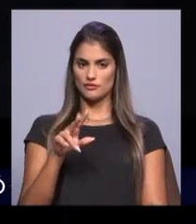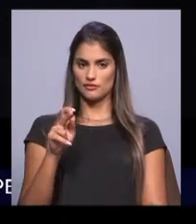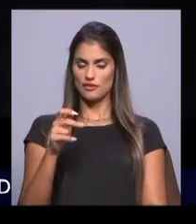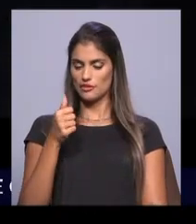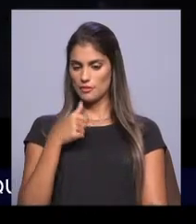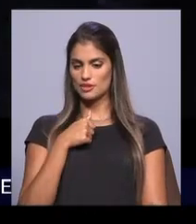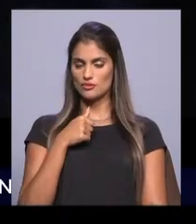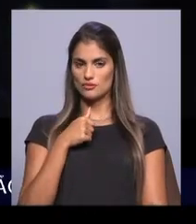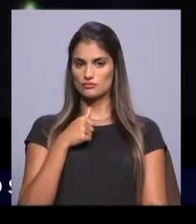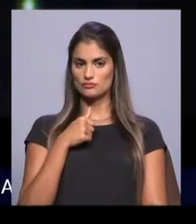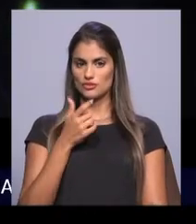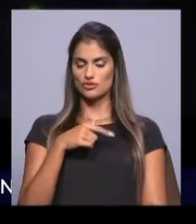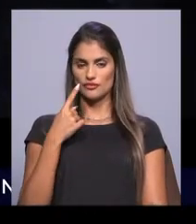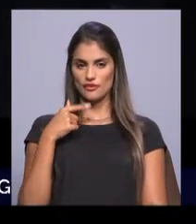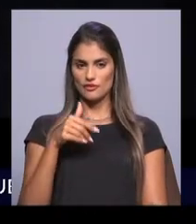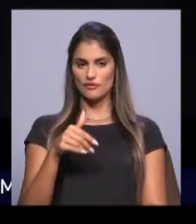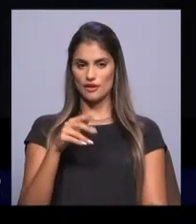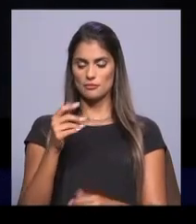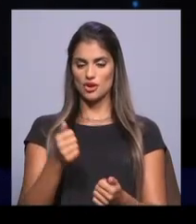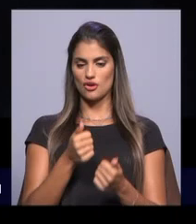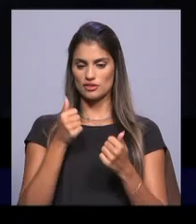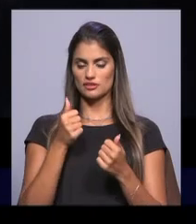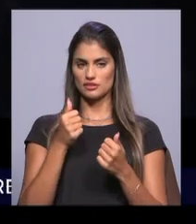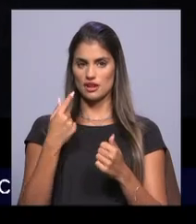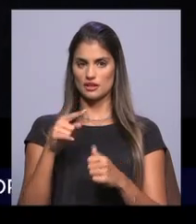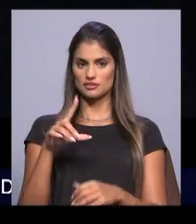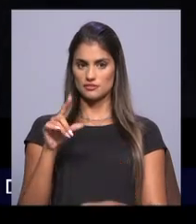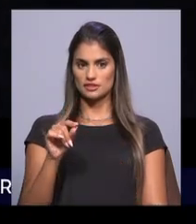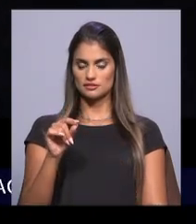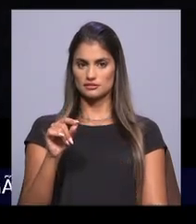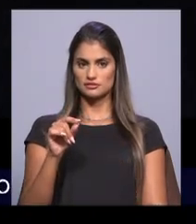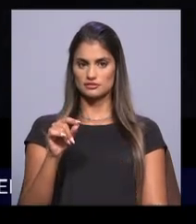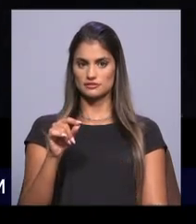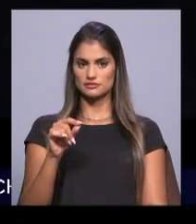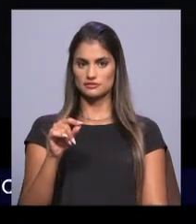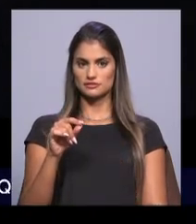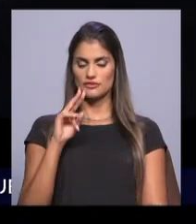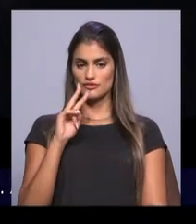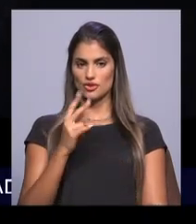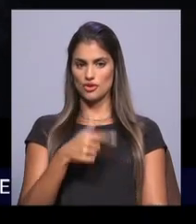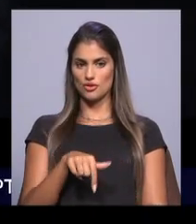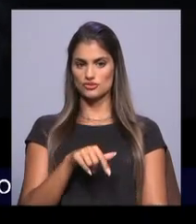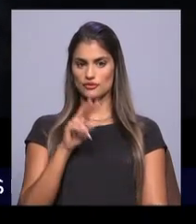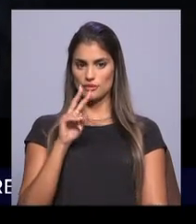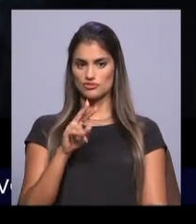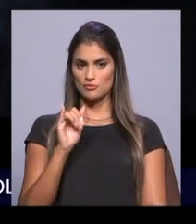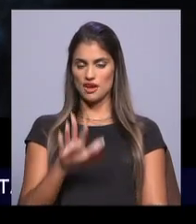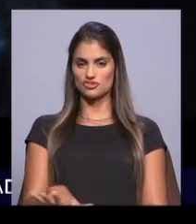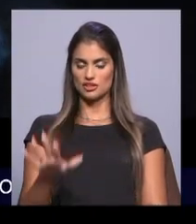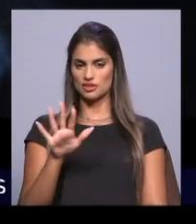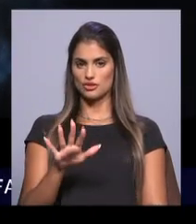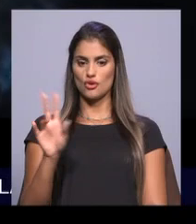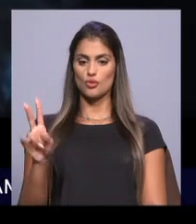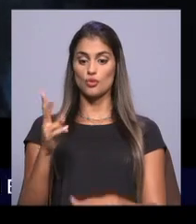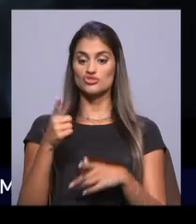médio, nós vamos ver melhor daqui um bocado, mostra-nos um jackpot também, Cristiana, que é, repara como nós encontramos nesta imagem